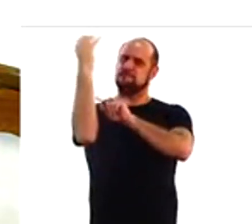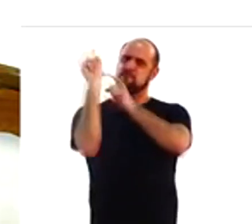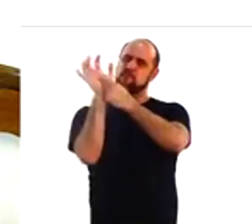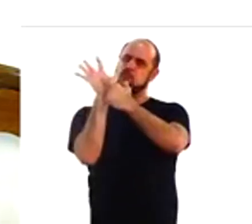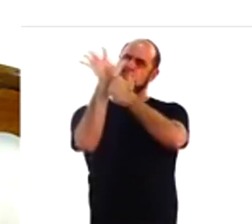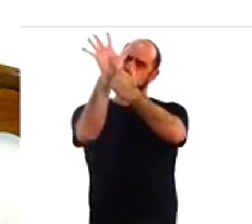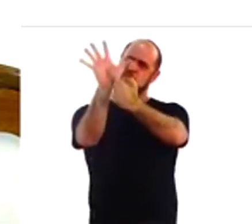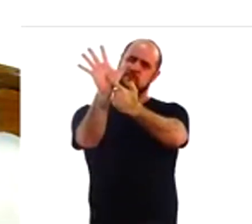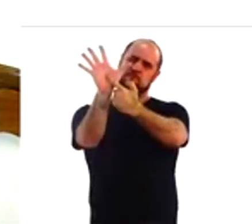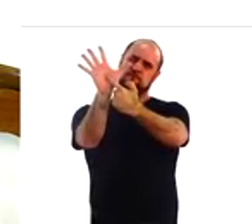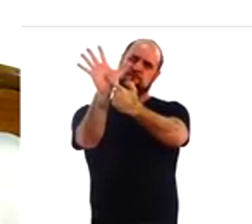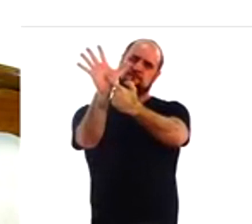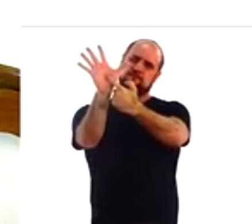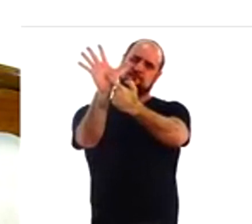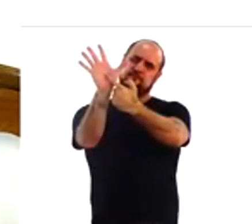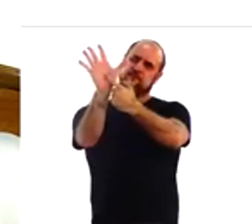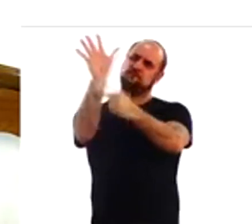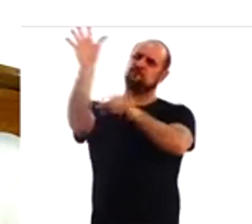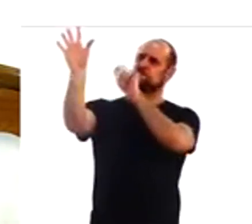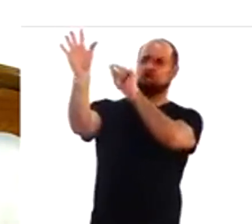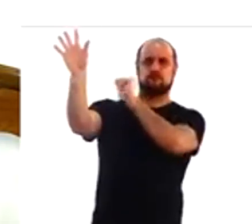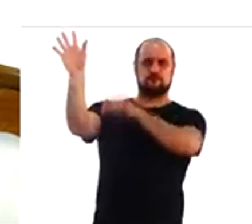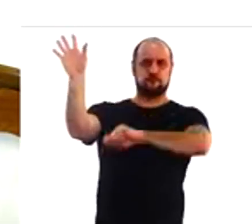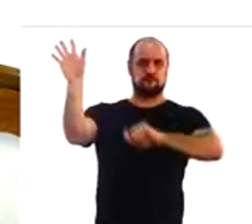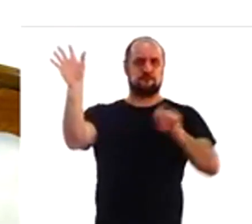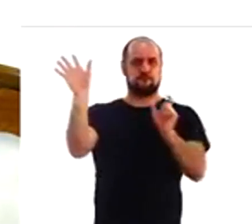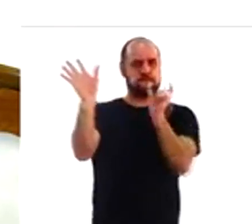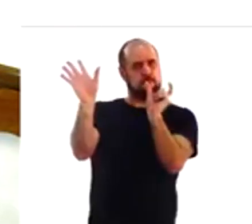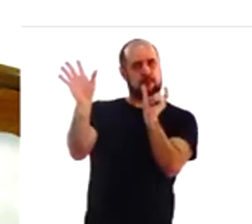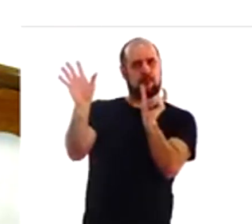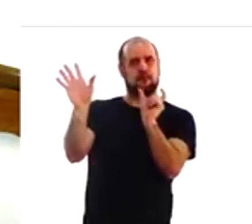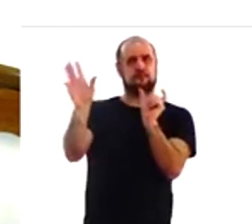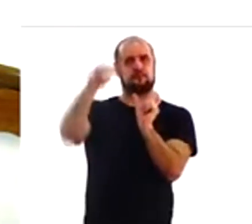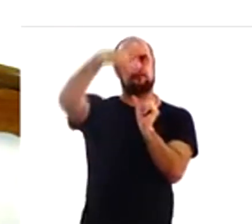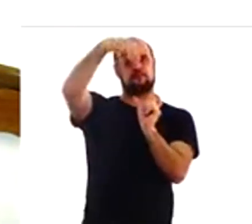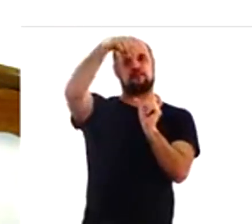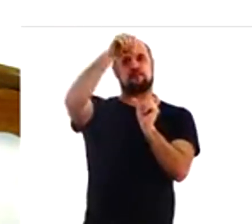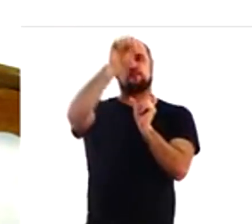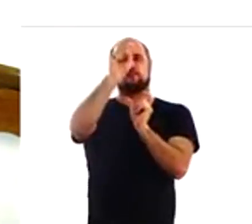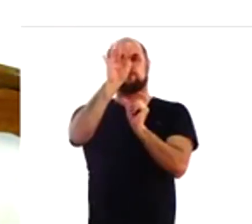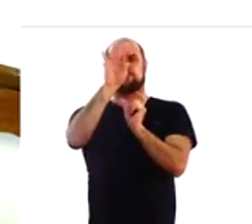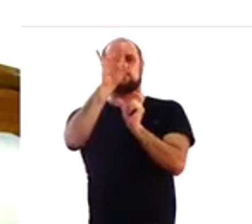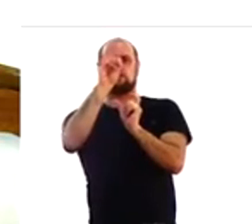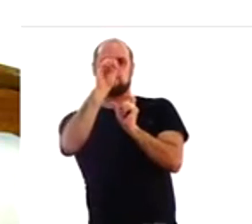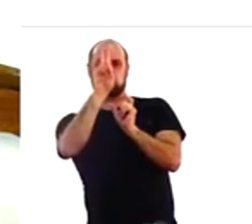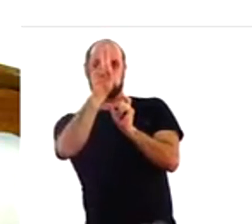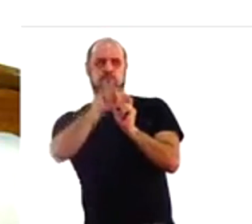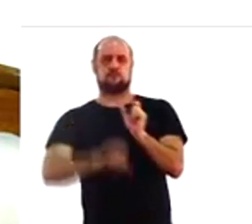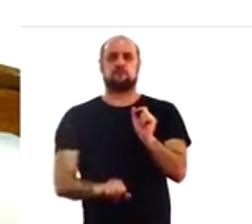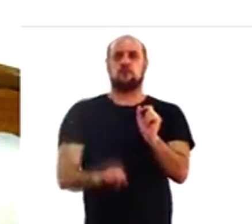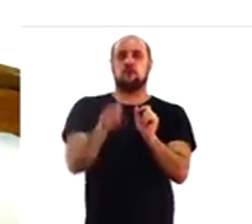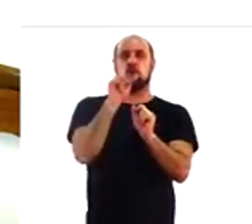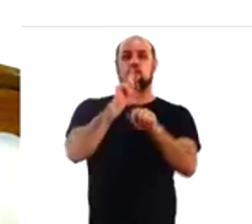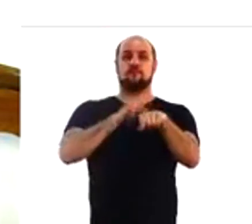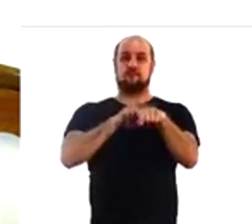manifestado. Quando essa palavra foi escrita aqui para Tito, ela foi escrita num tempo verbal